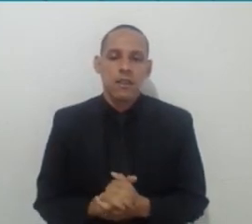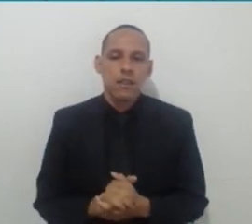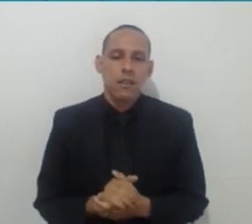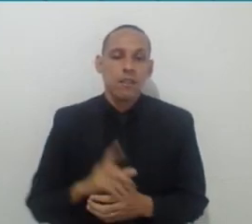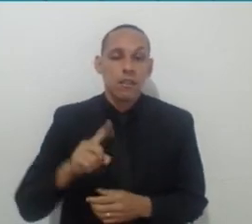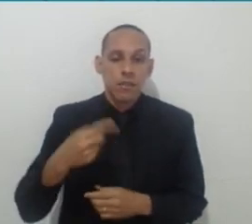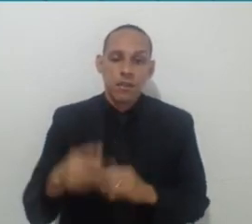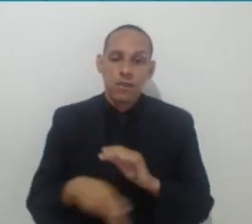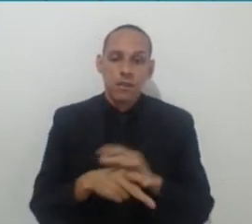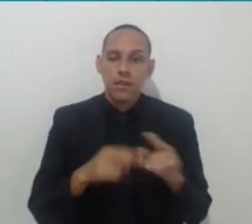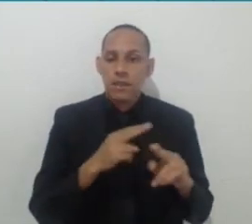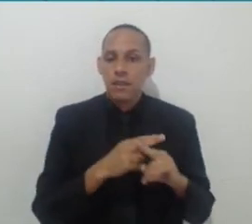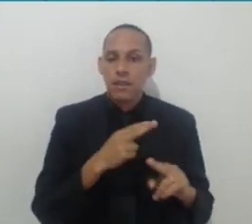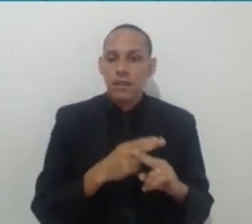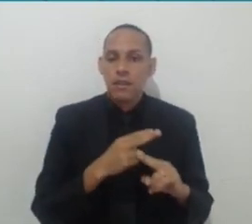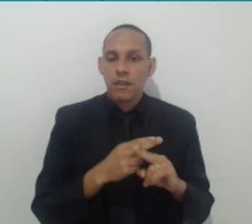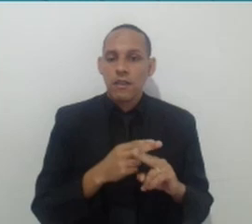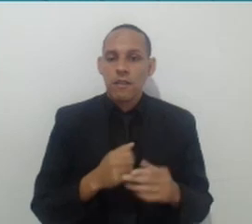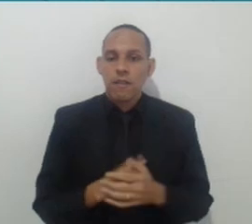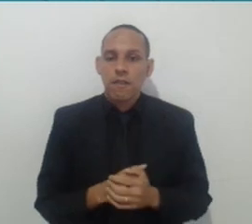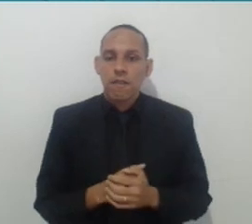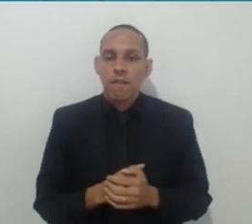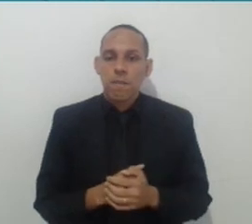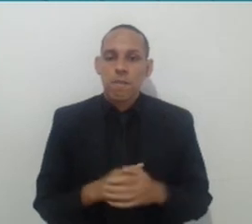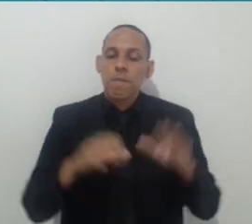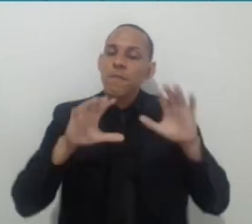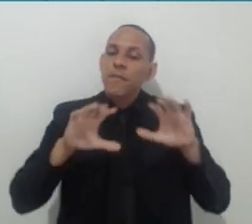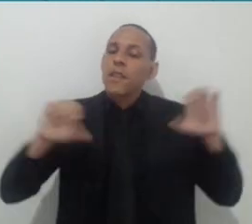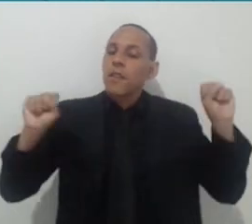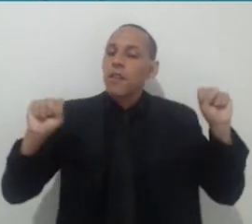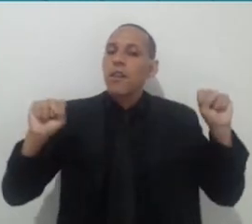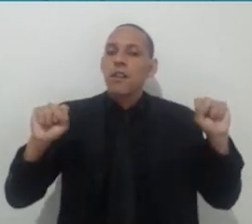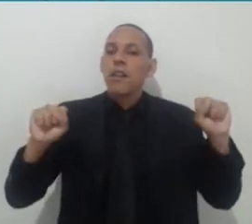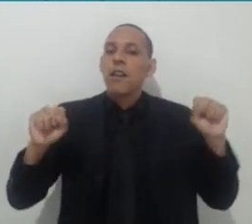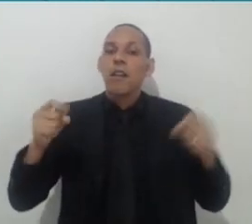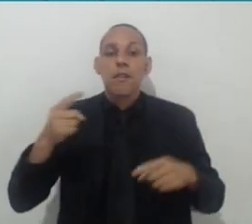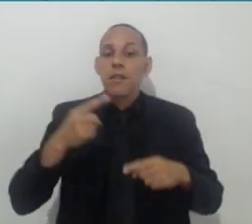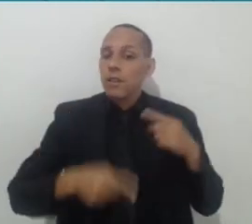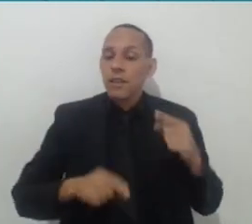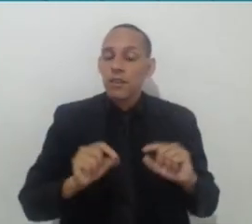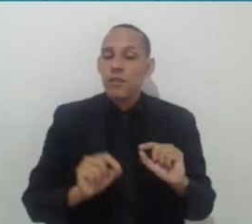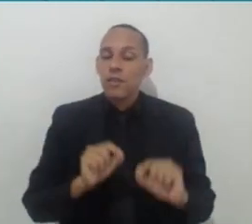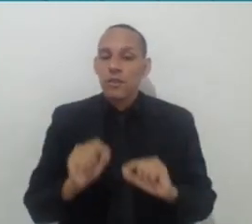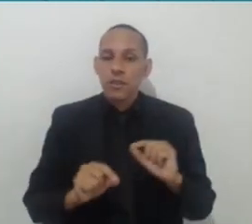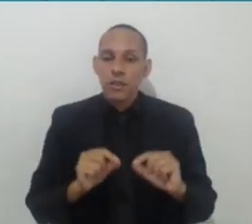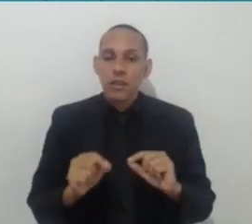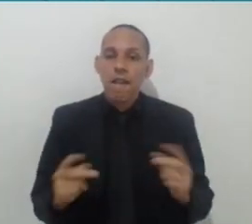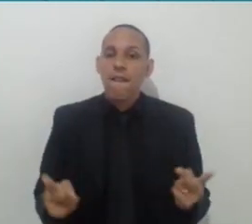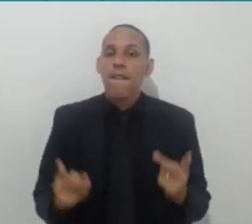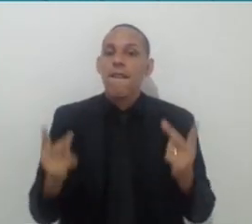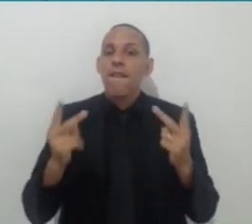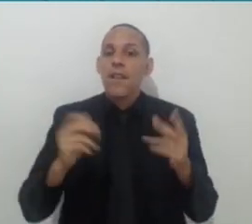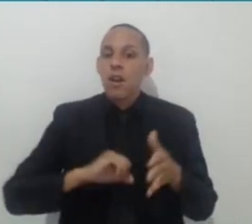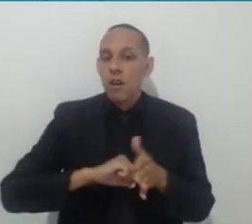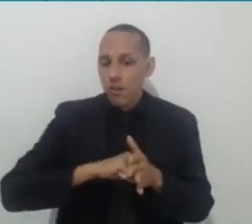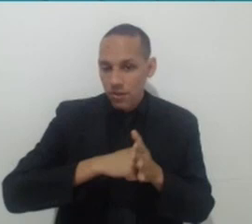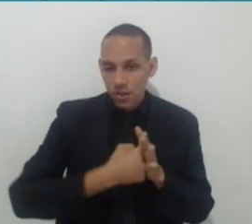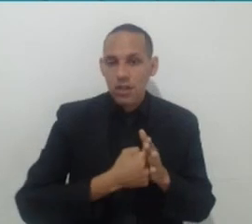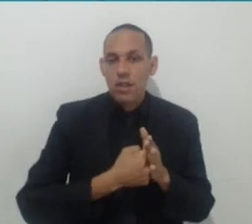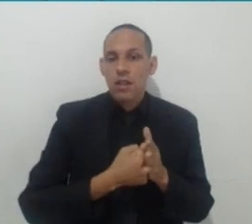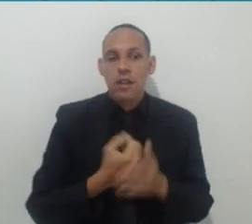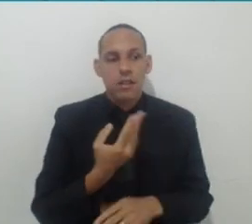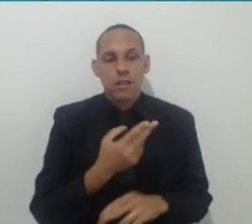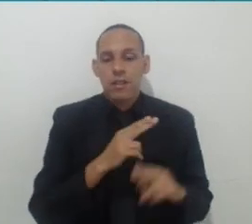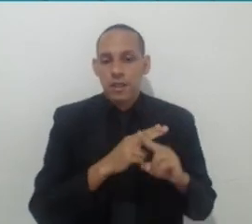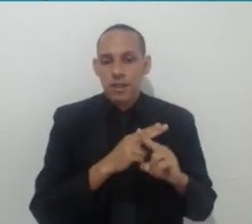Caixa, o Segreste Tribunal, em sede de reclamação, proibiu o levantamento dos valores eventualmente bloqueados, penhorados em face da Caixa.